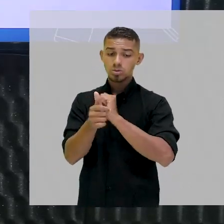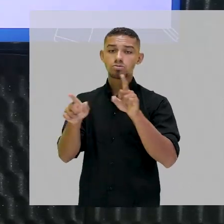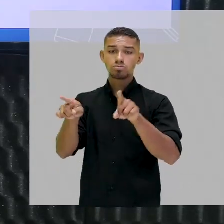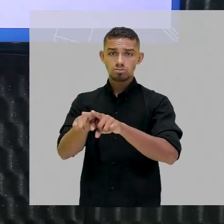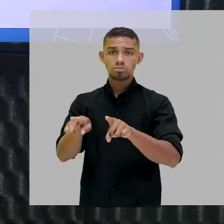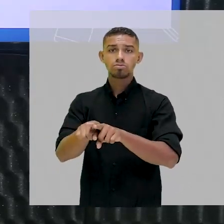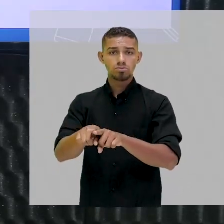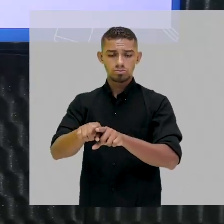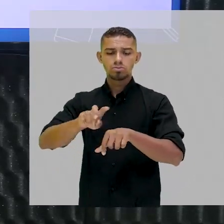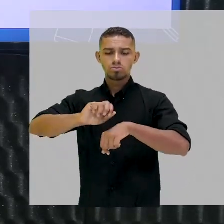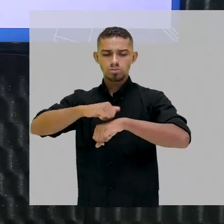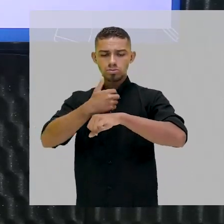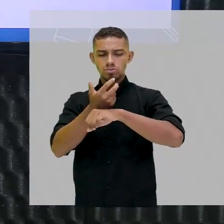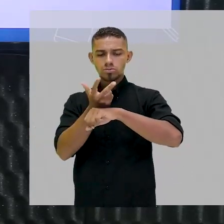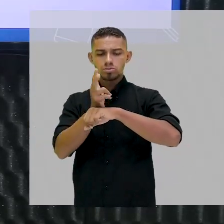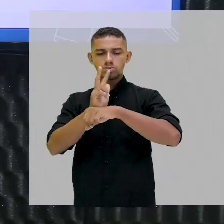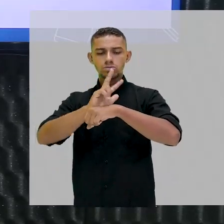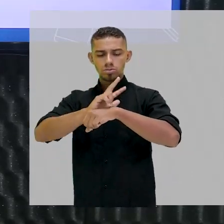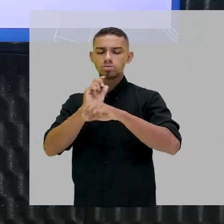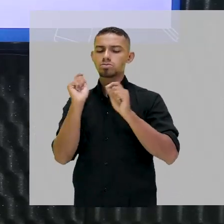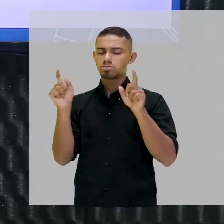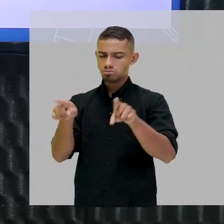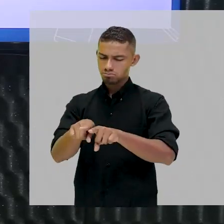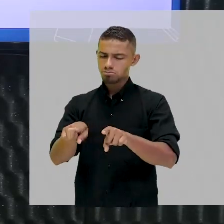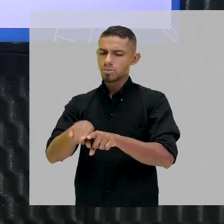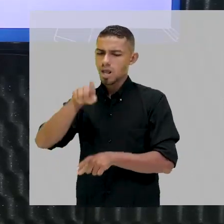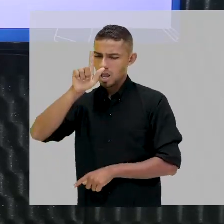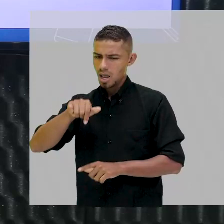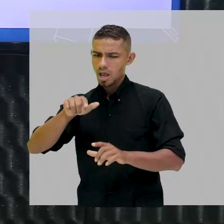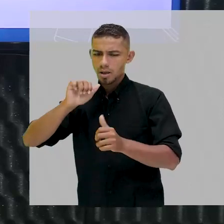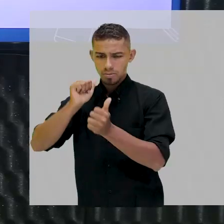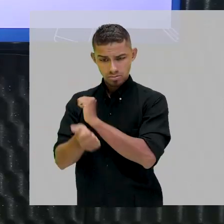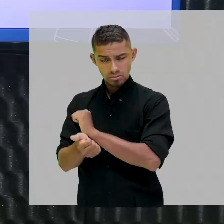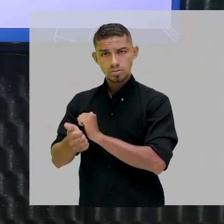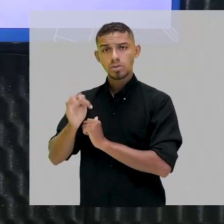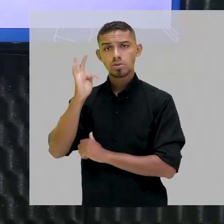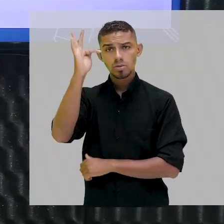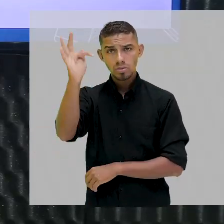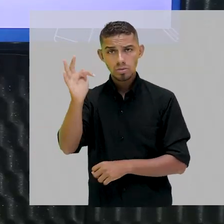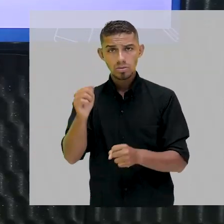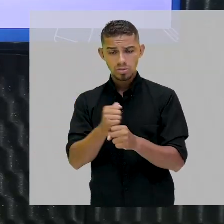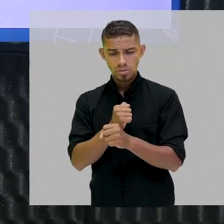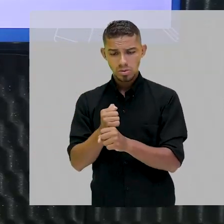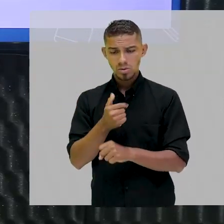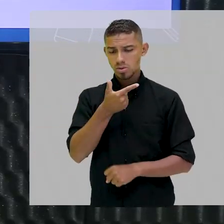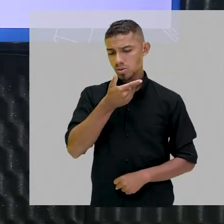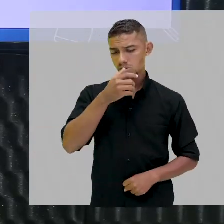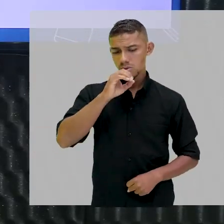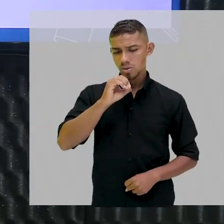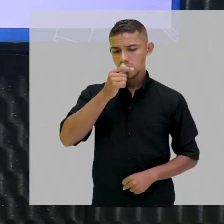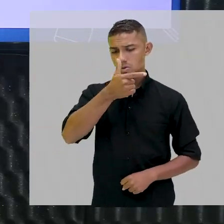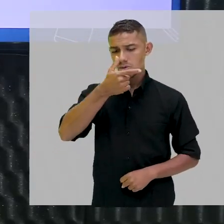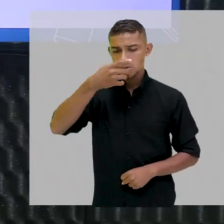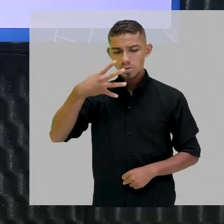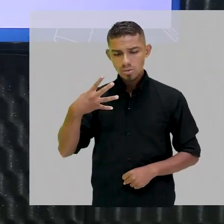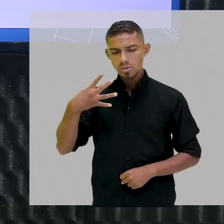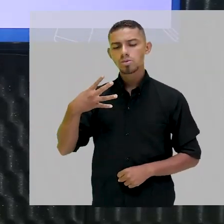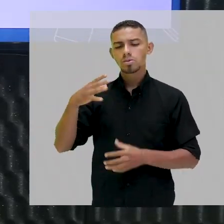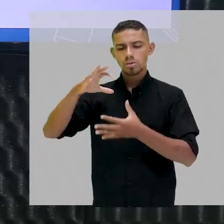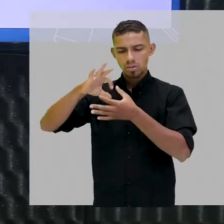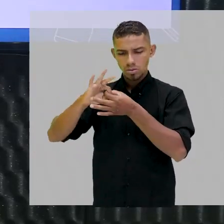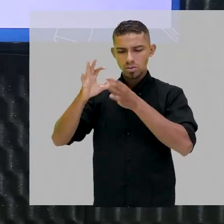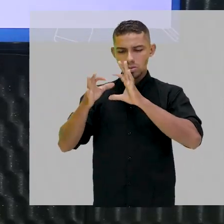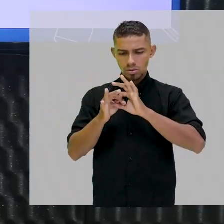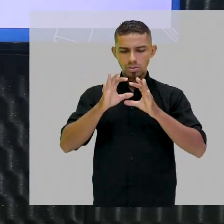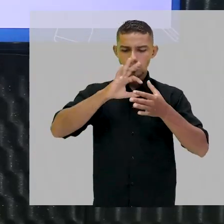O breakdance também pode ser considerado um esporte. Não estará nos Jogos Olímpicos de 2024? Estará. Terá